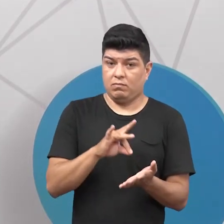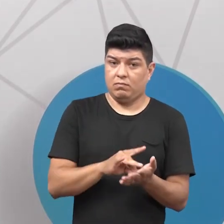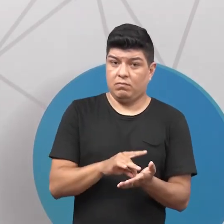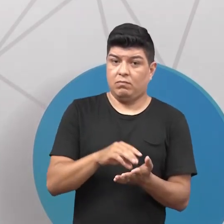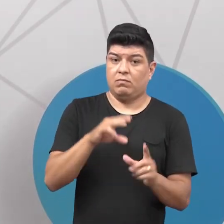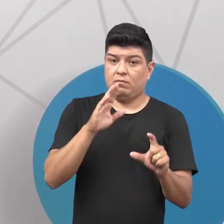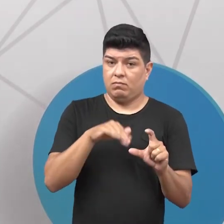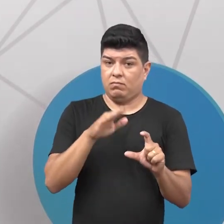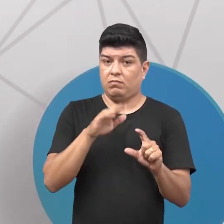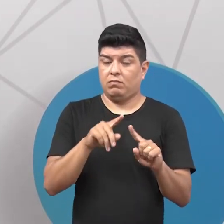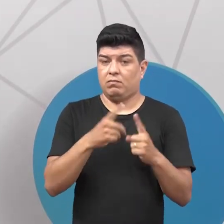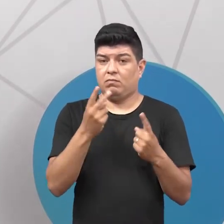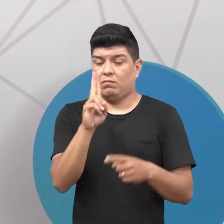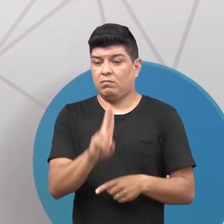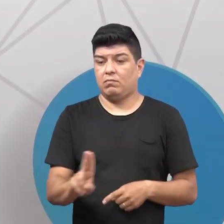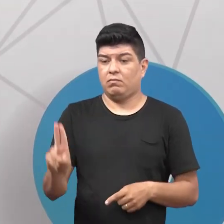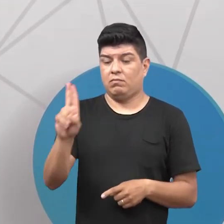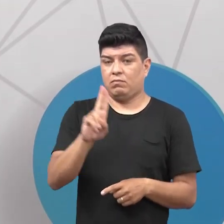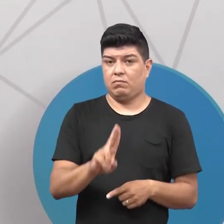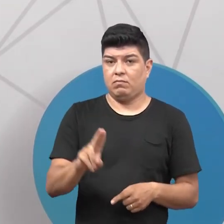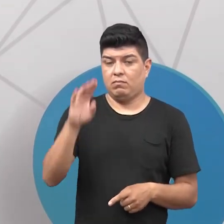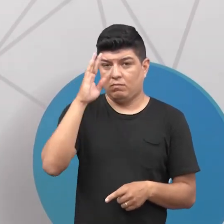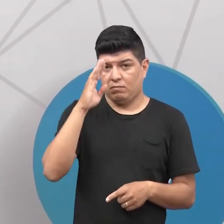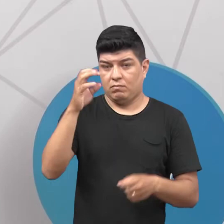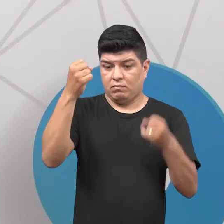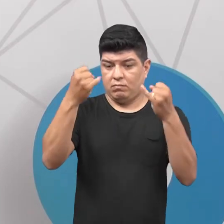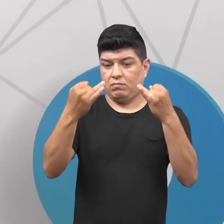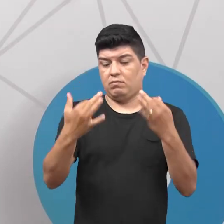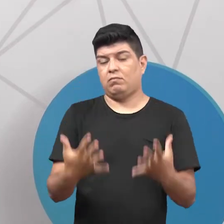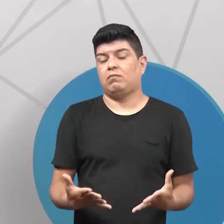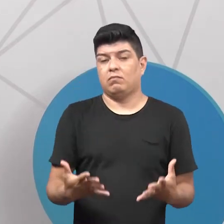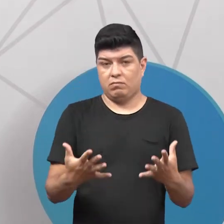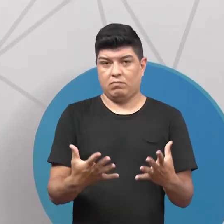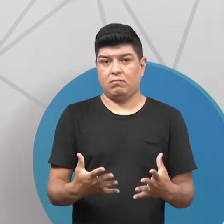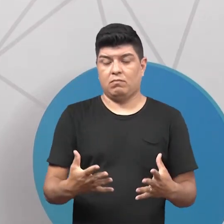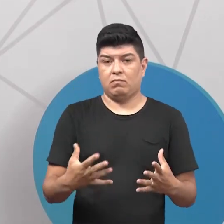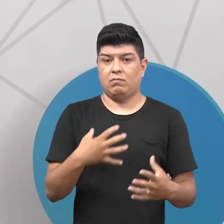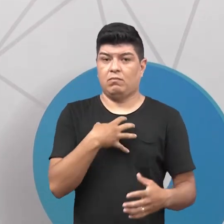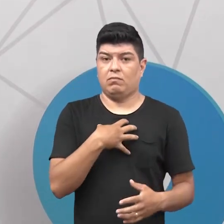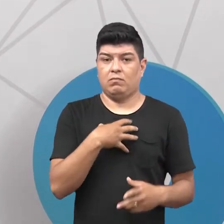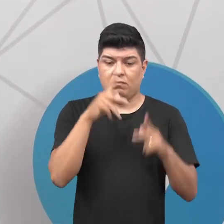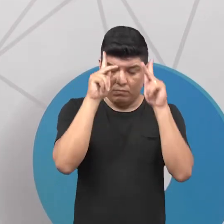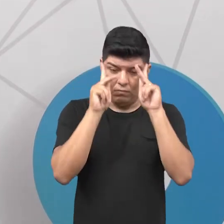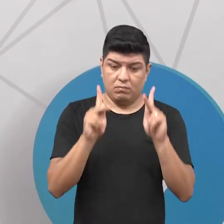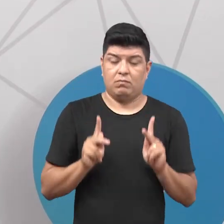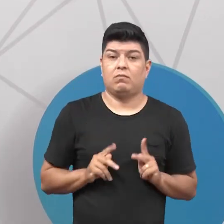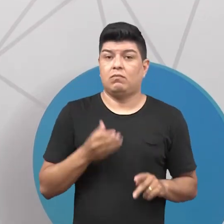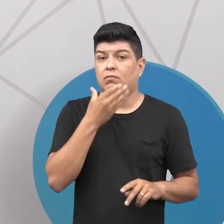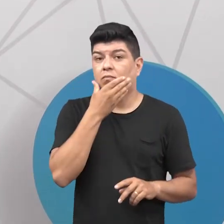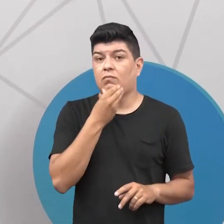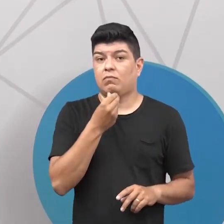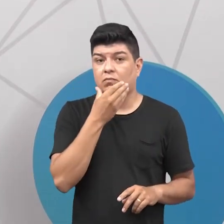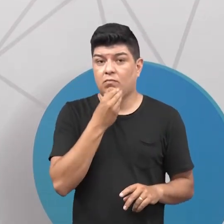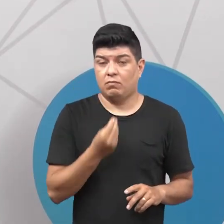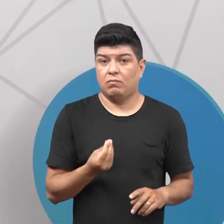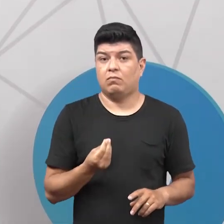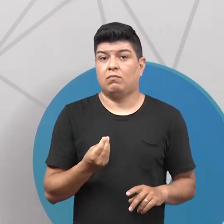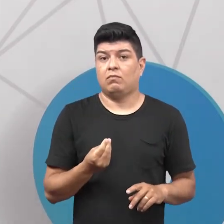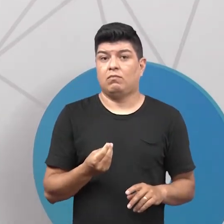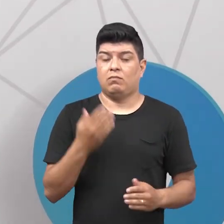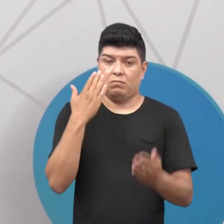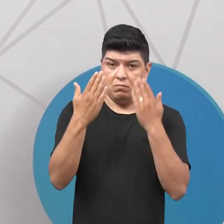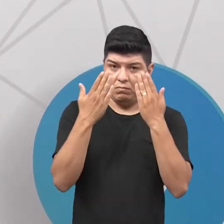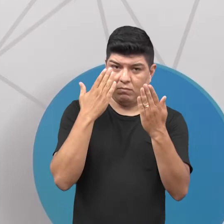mito, mas nós utilizamos ele como analogia para explicar a conduta humana, principalmente na psicanálise e na